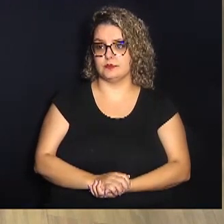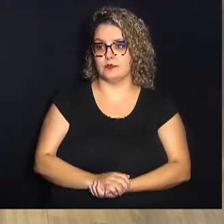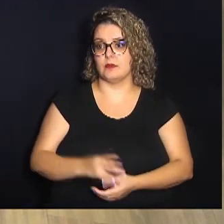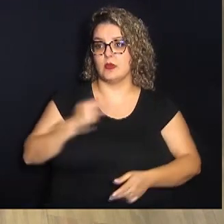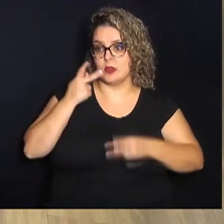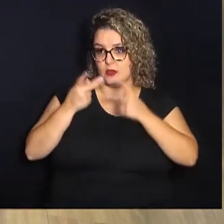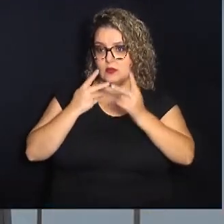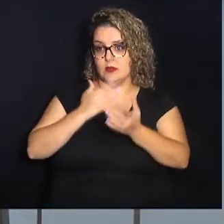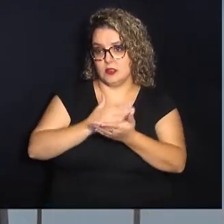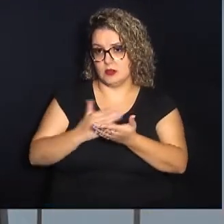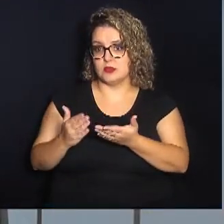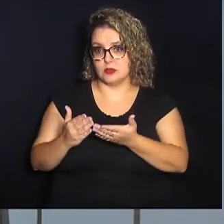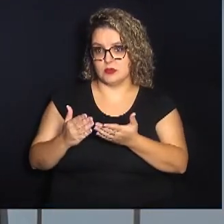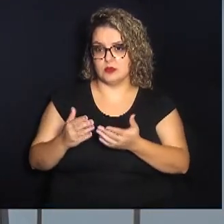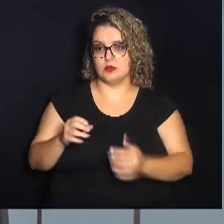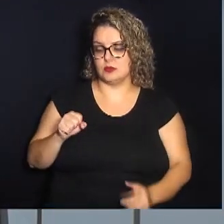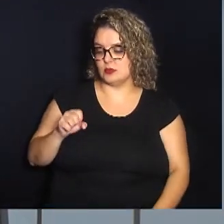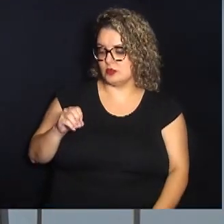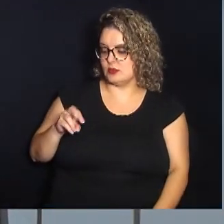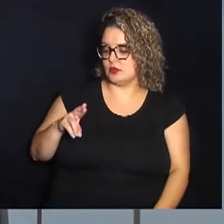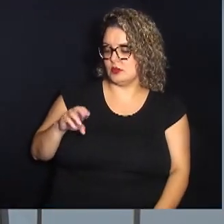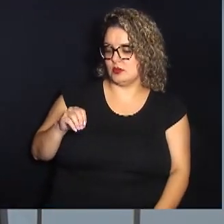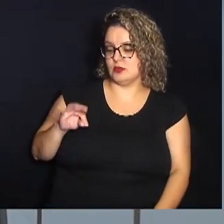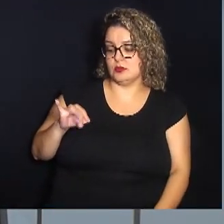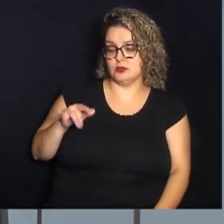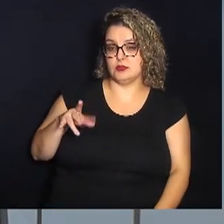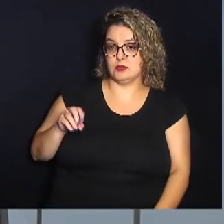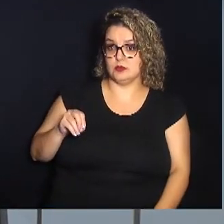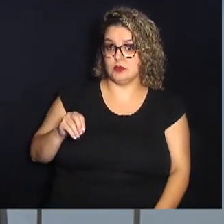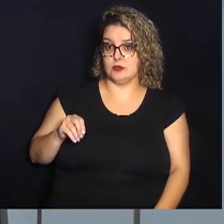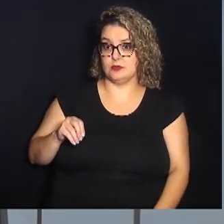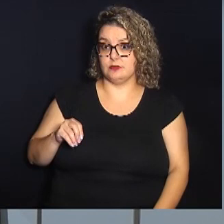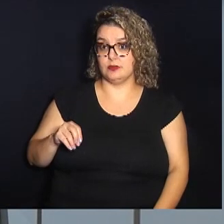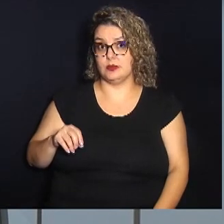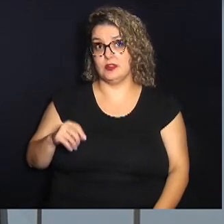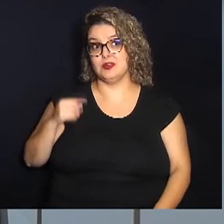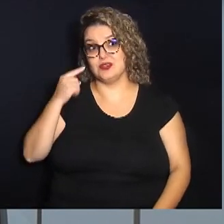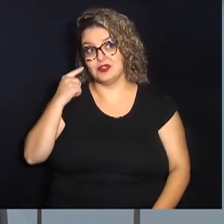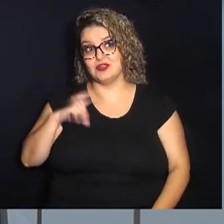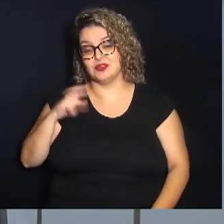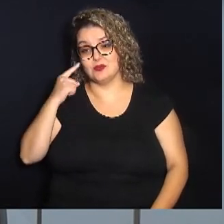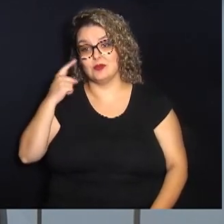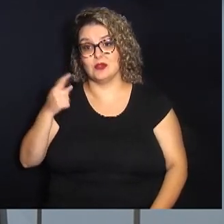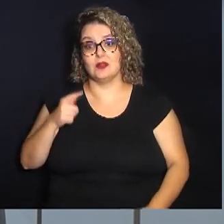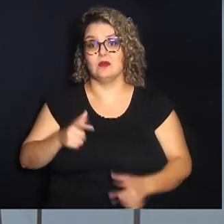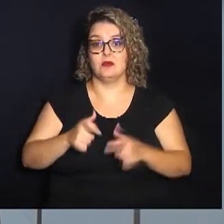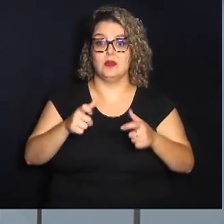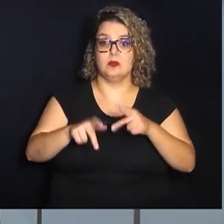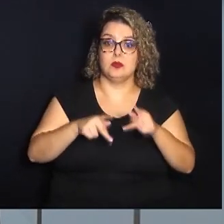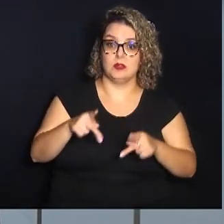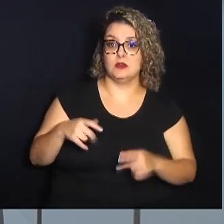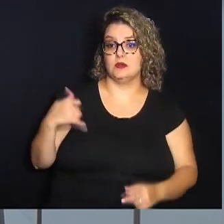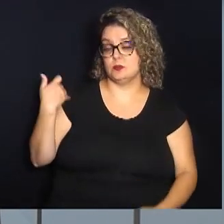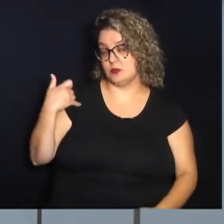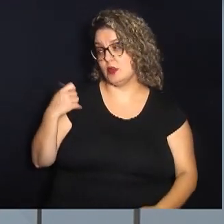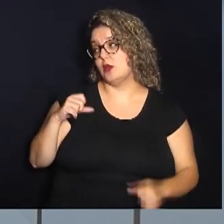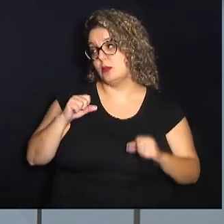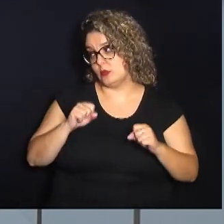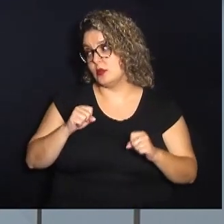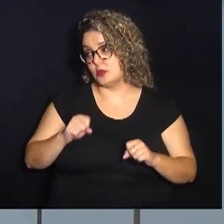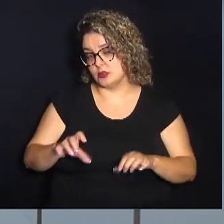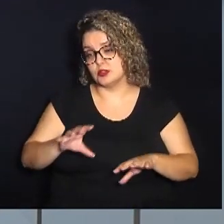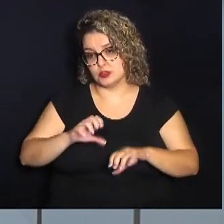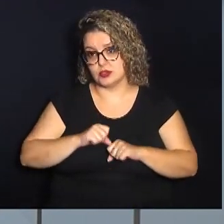pouquinho no início na questão dos sorotipos, né? Então a gente esperava-se que uma maior população dessa faixa etária pudesse ser